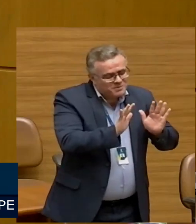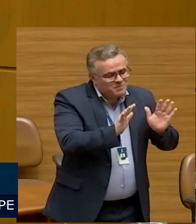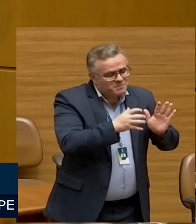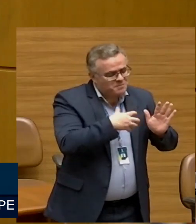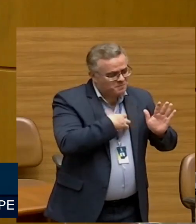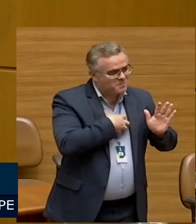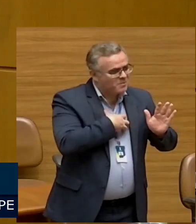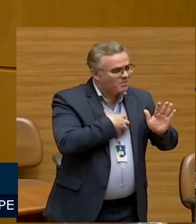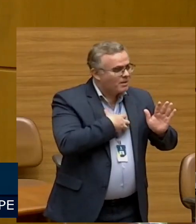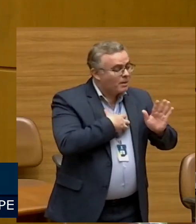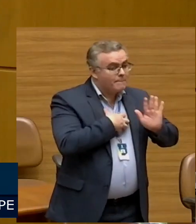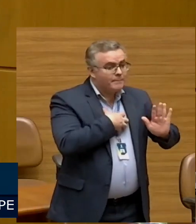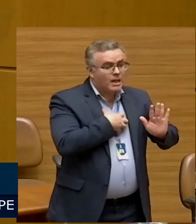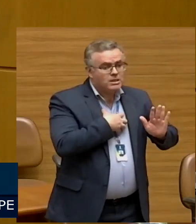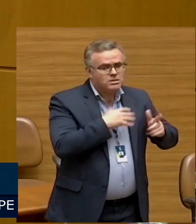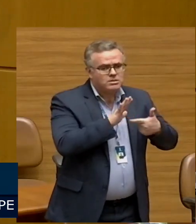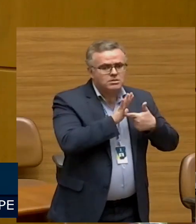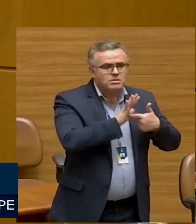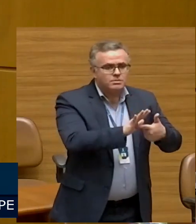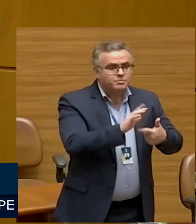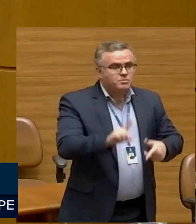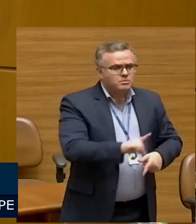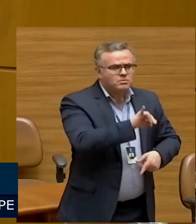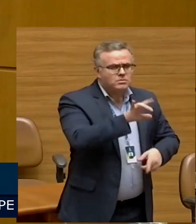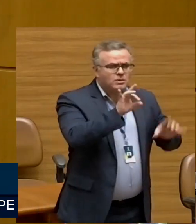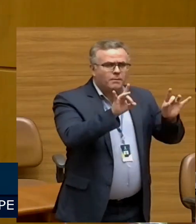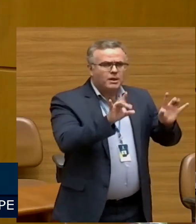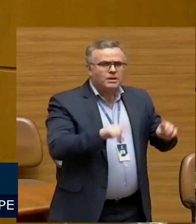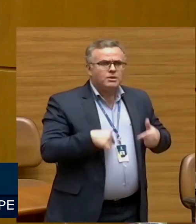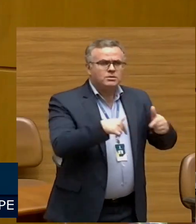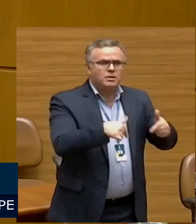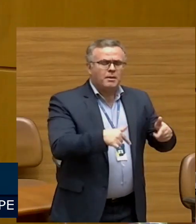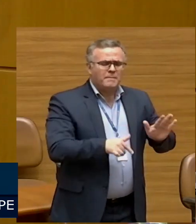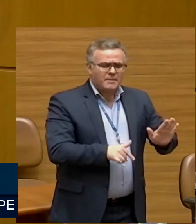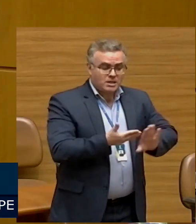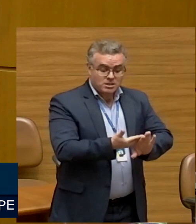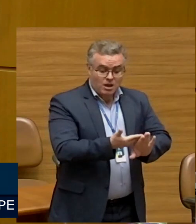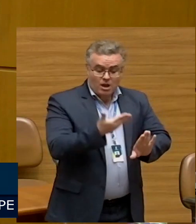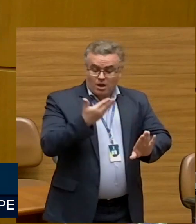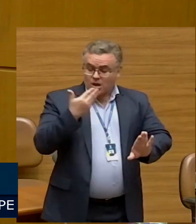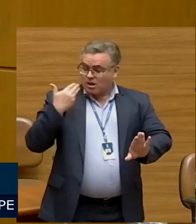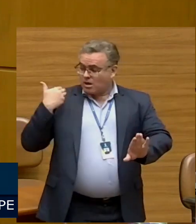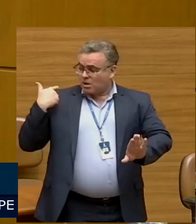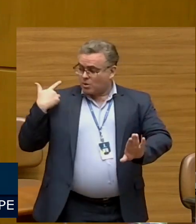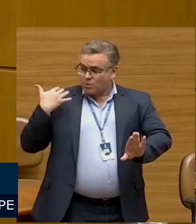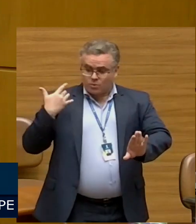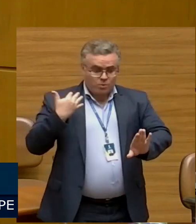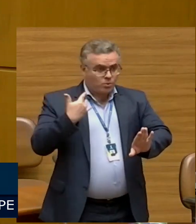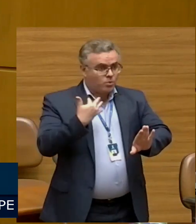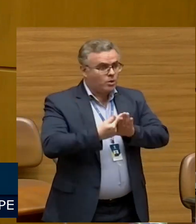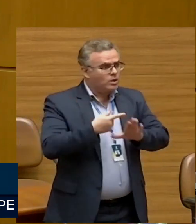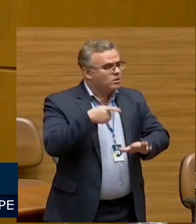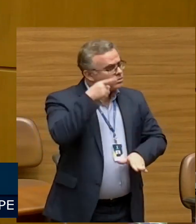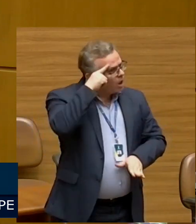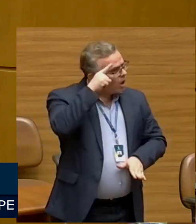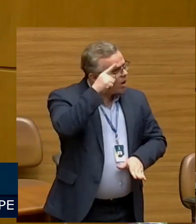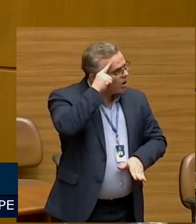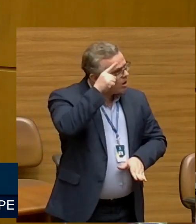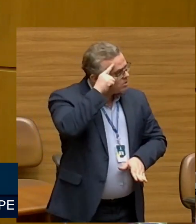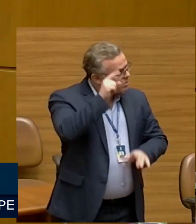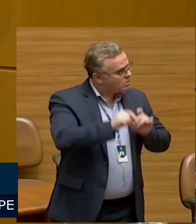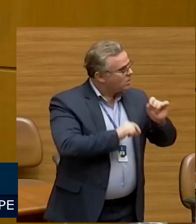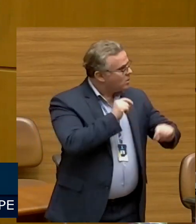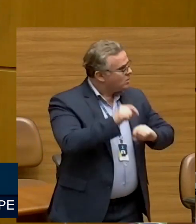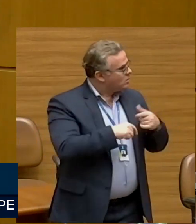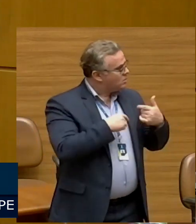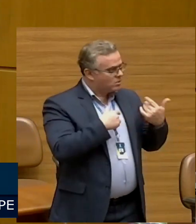Mas, no sentido de ter um dia específico de luta, mas essa luta tem que ser diária. Os meninos que trabalham comigo, eu